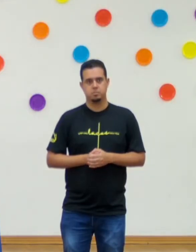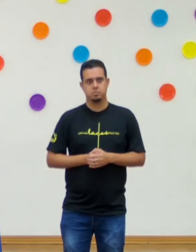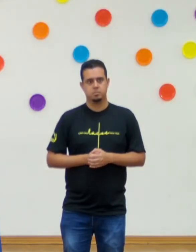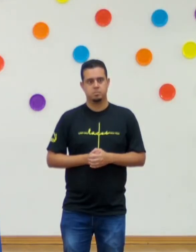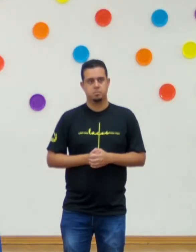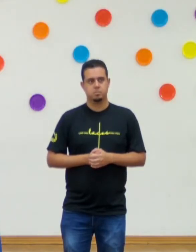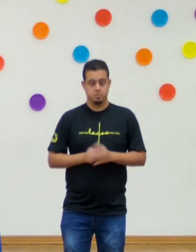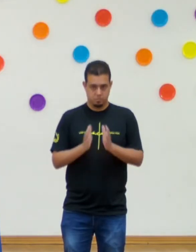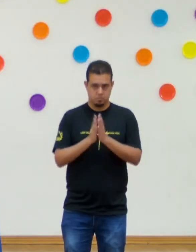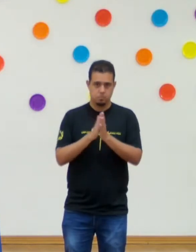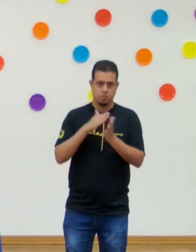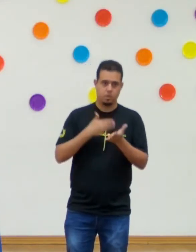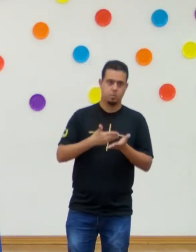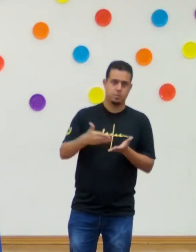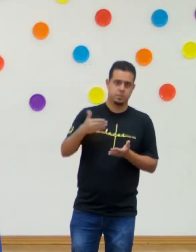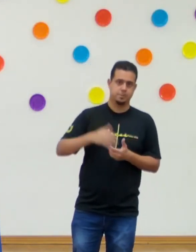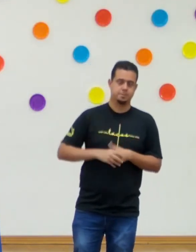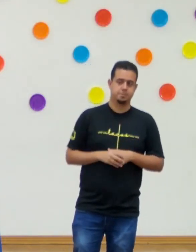Vamos orar?